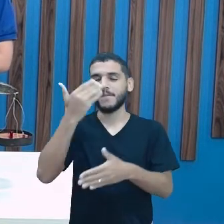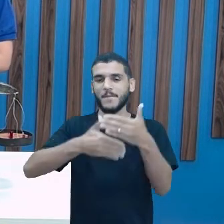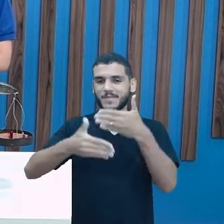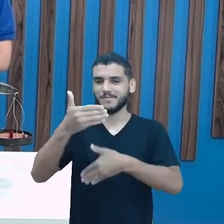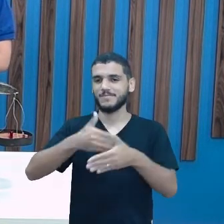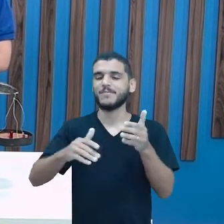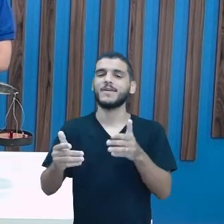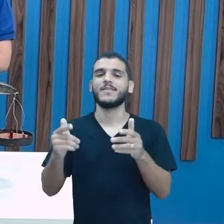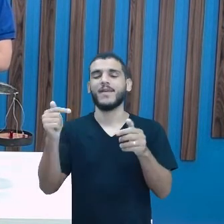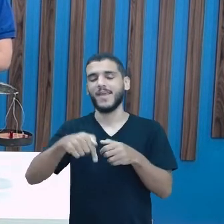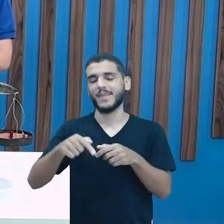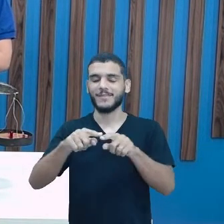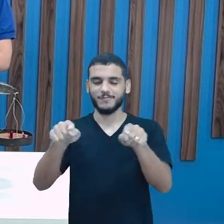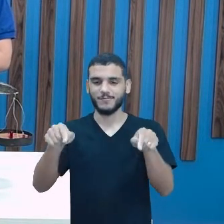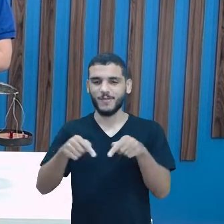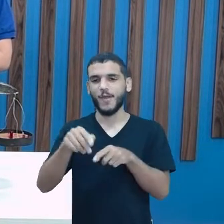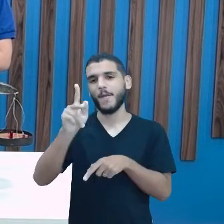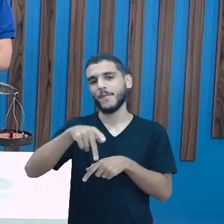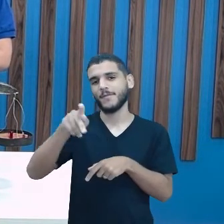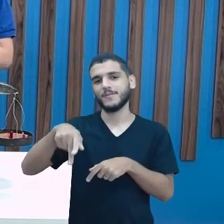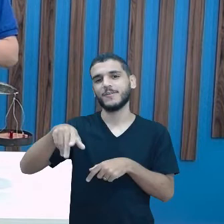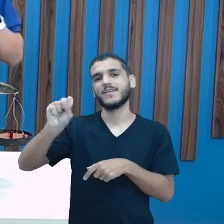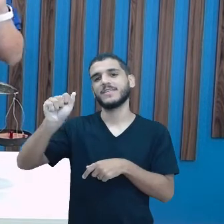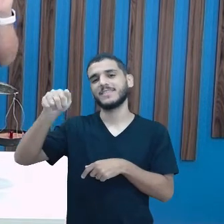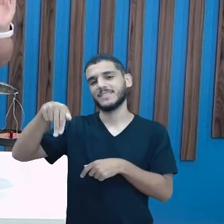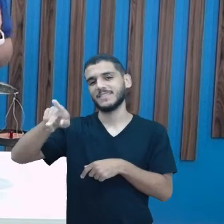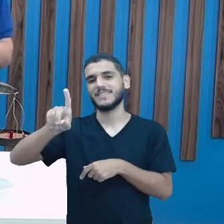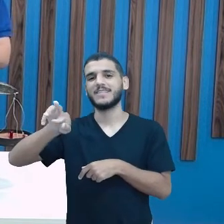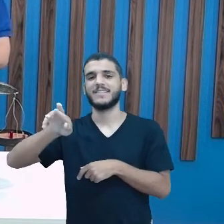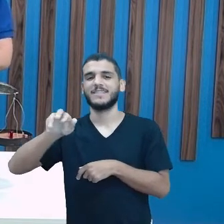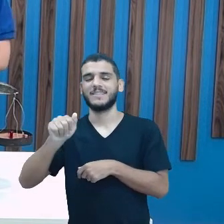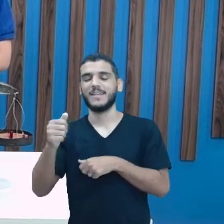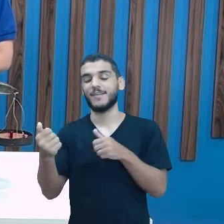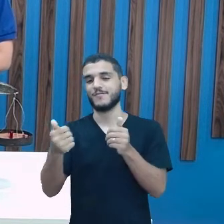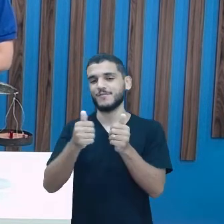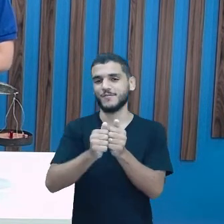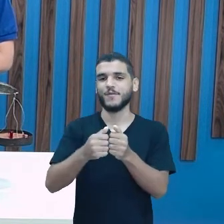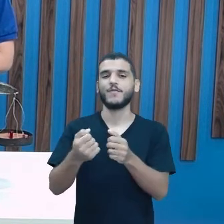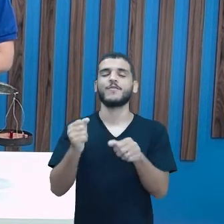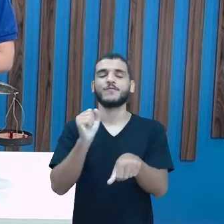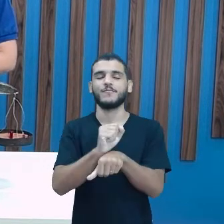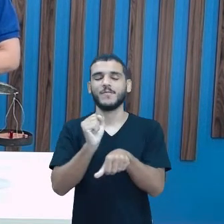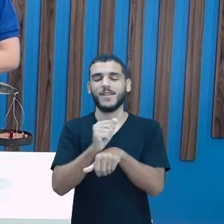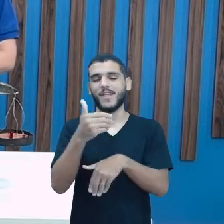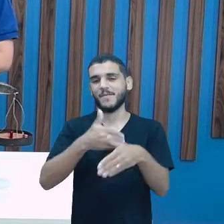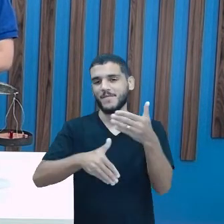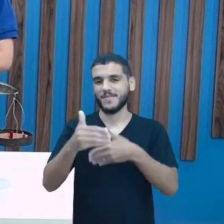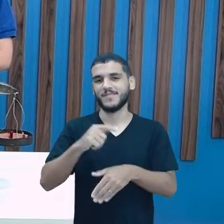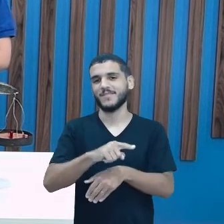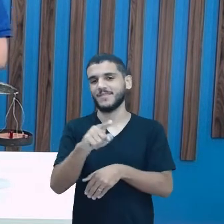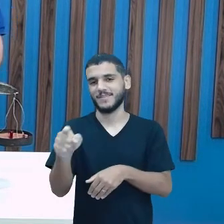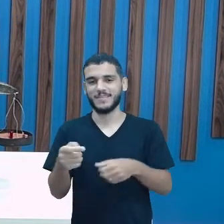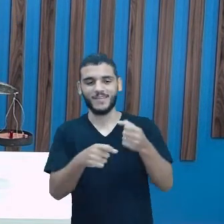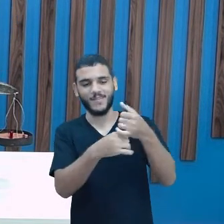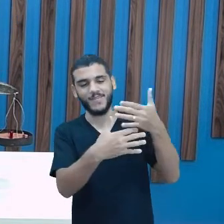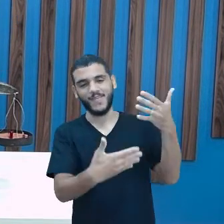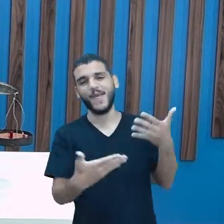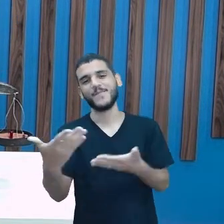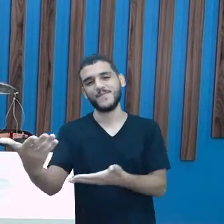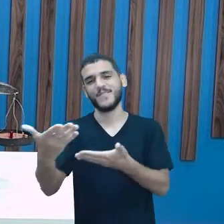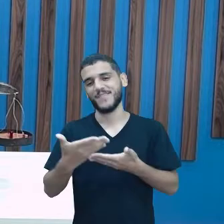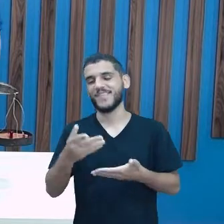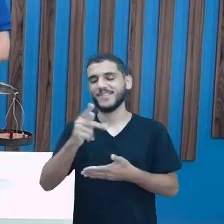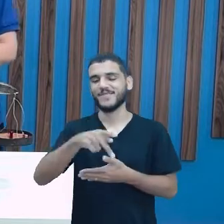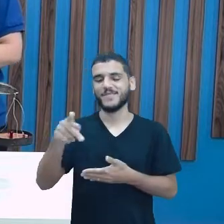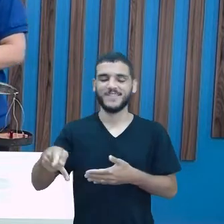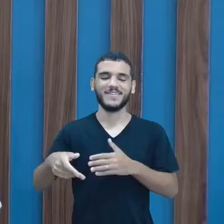no estúdio. Professora Sandra já se encontra ali, ó, aguardando a participação de vocês no chat. Seja muito bem-vinda,